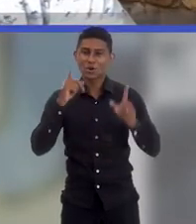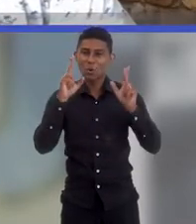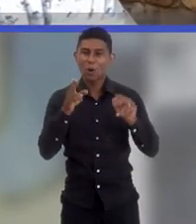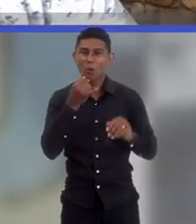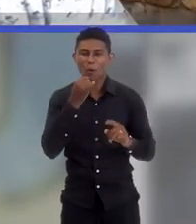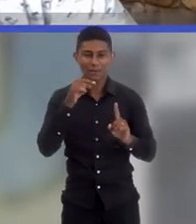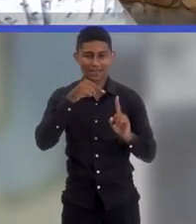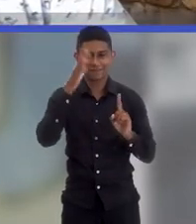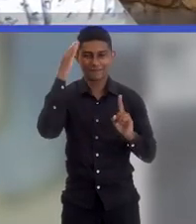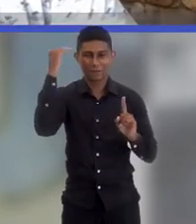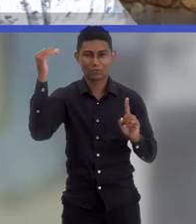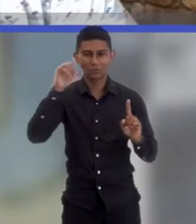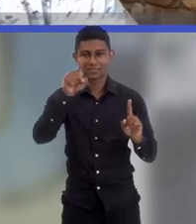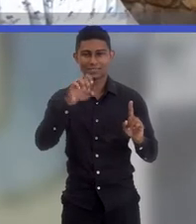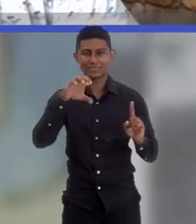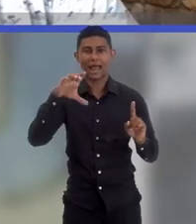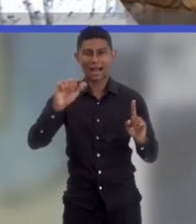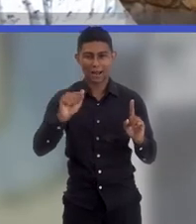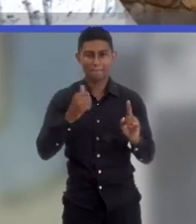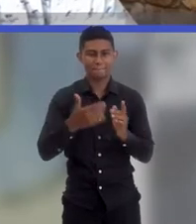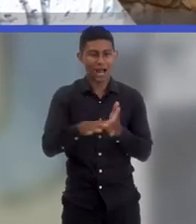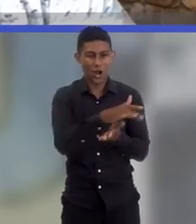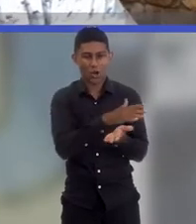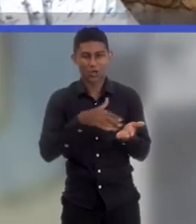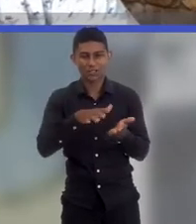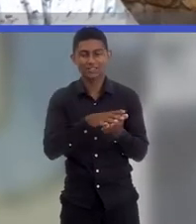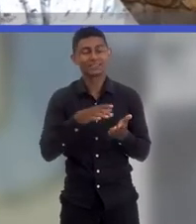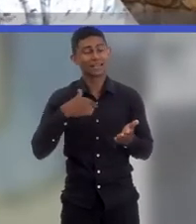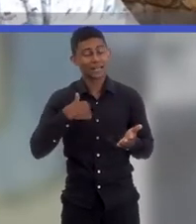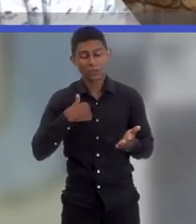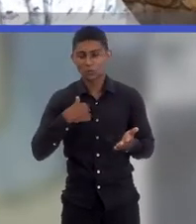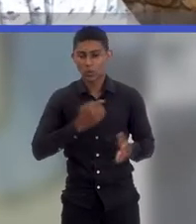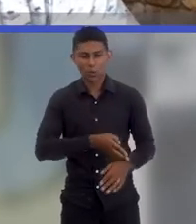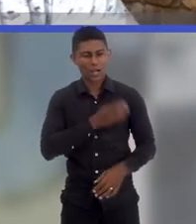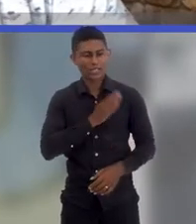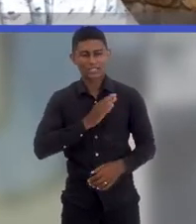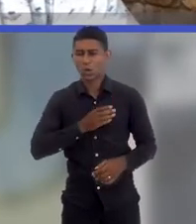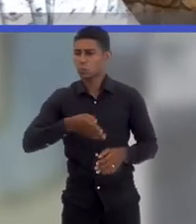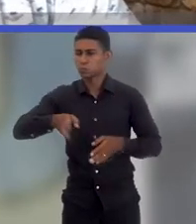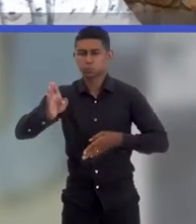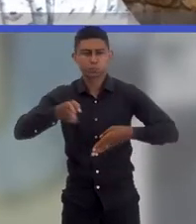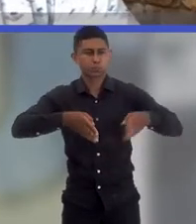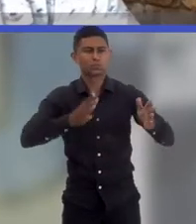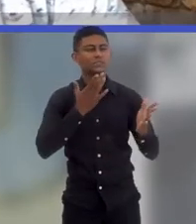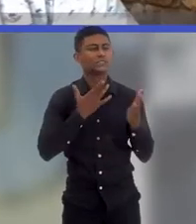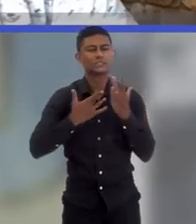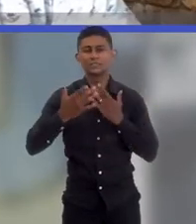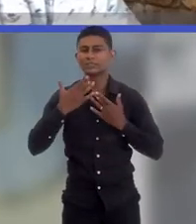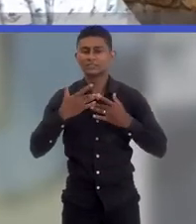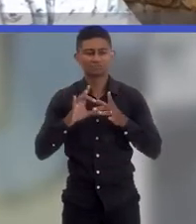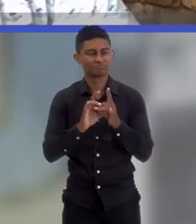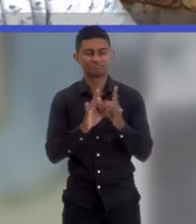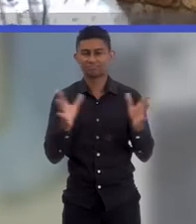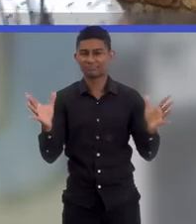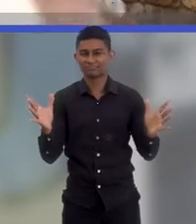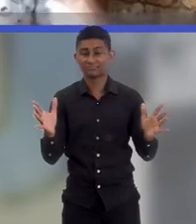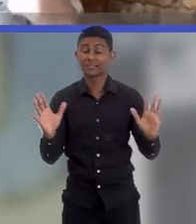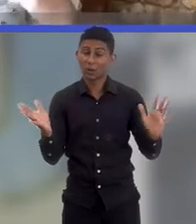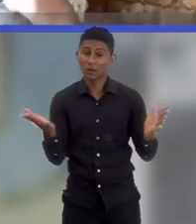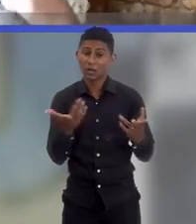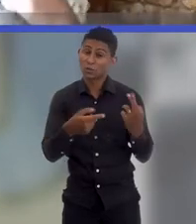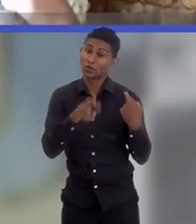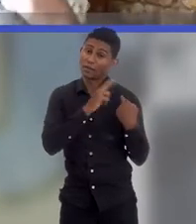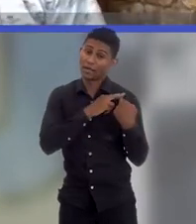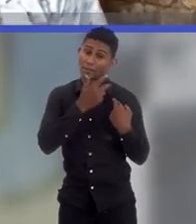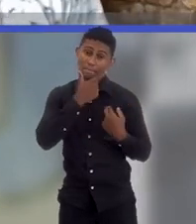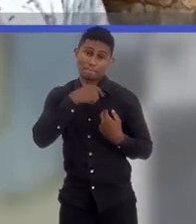Pagodinho, deixa a vida me levar, assim, para onde o meu coração mandar, mas agora com responsabilidade de ser pai, etc., né?